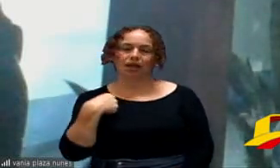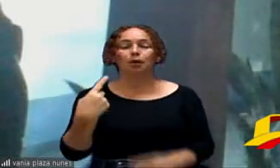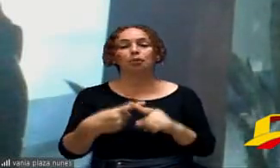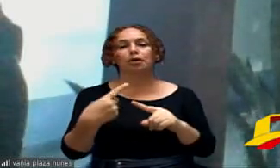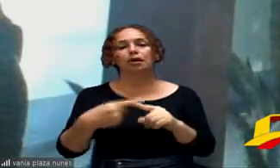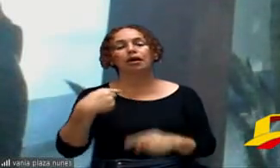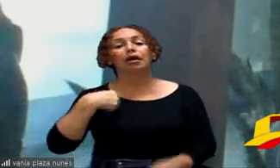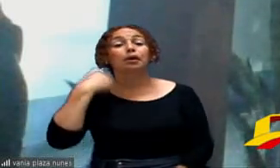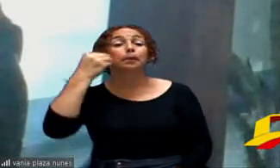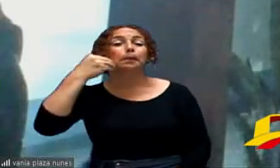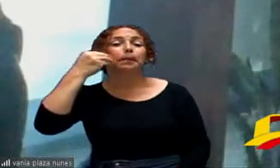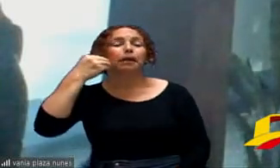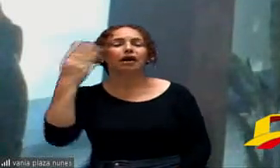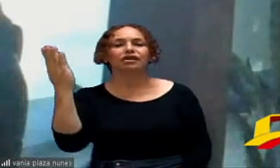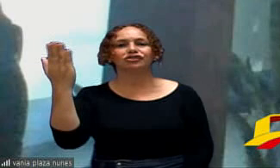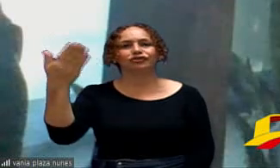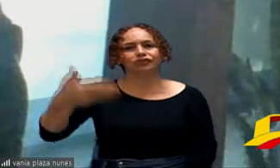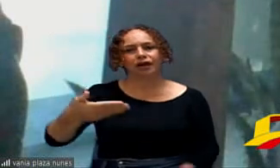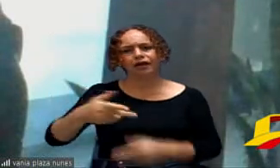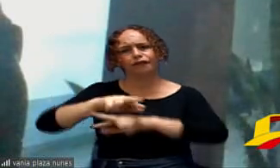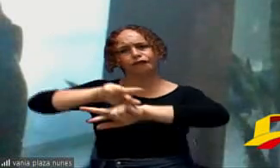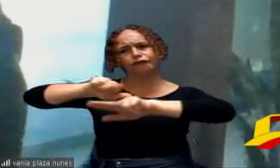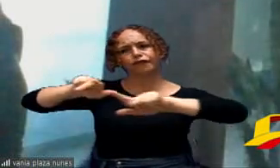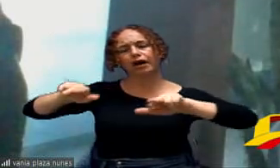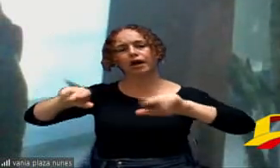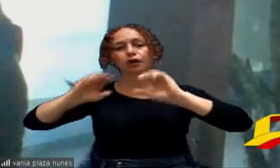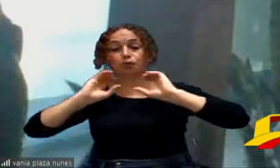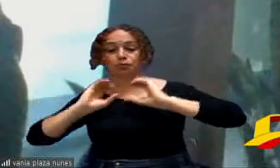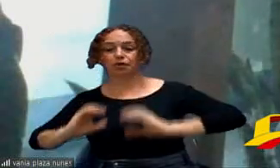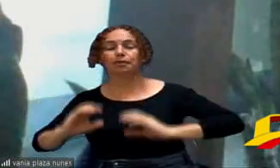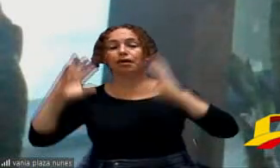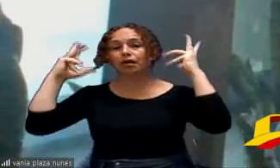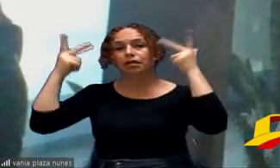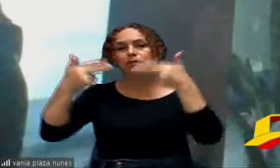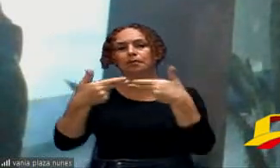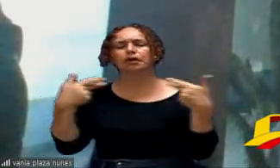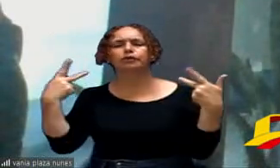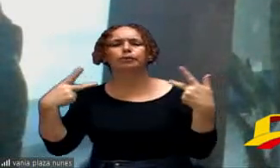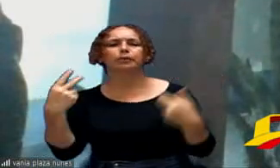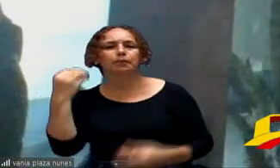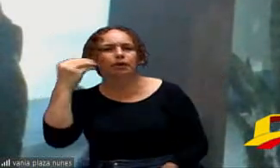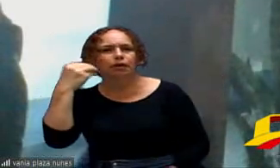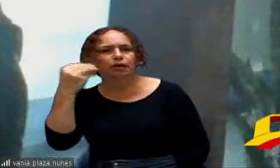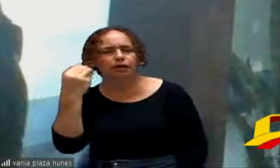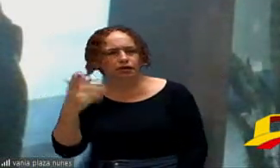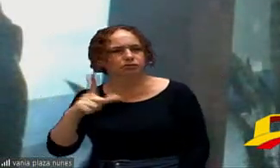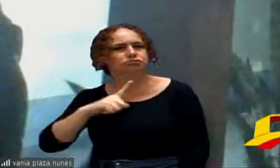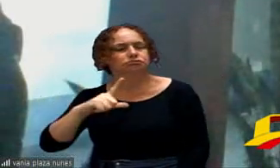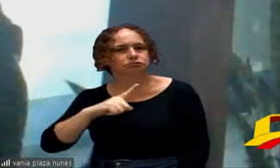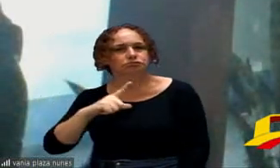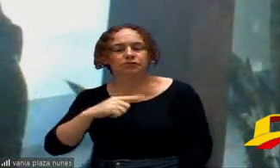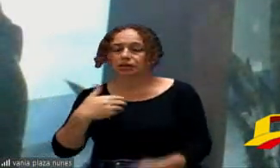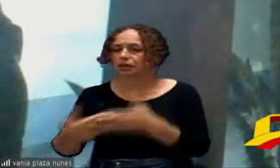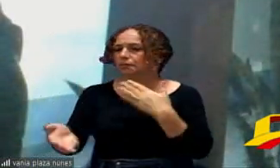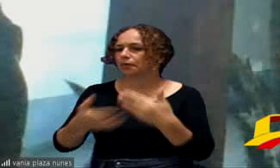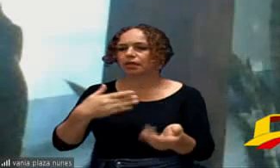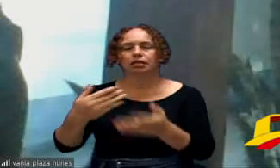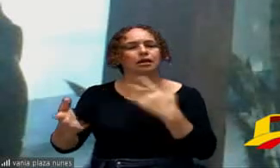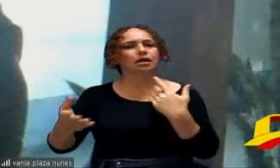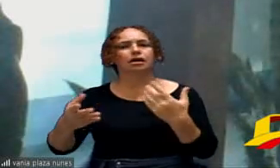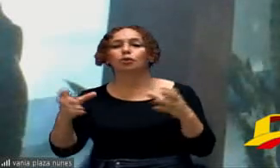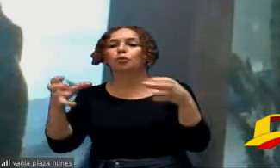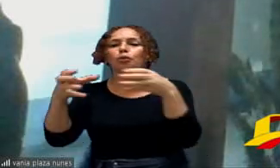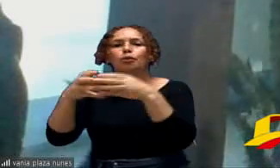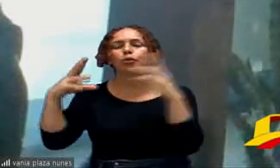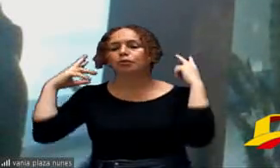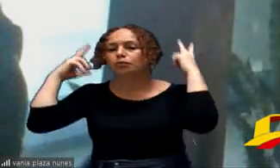de comportamento, bem-estar animal e uma grande experiência com isso. E independente da espécie que a gente estiver falando, a gente tem que, se